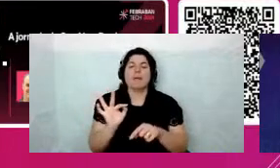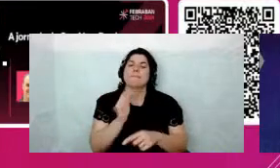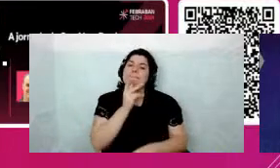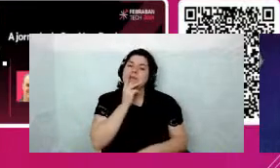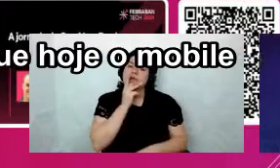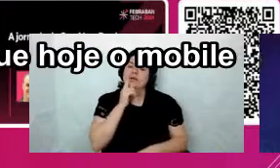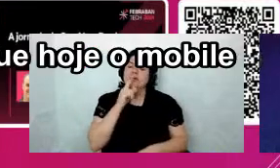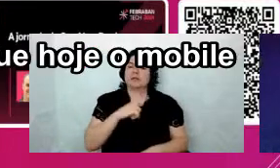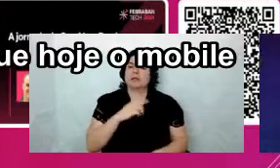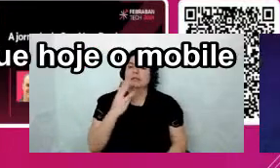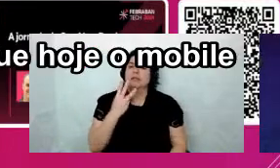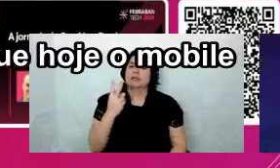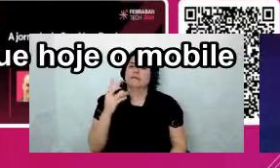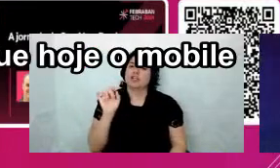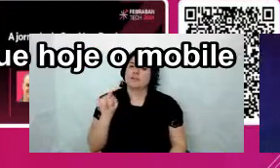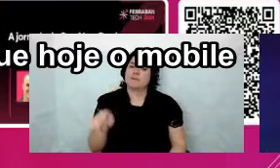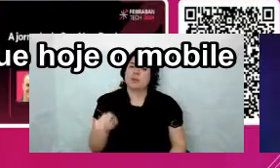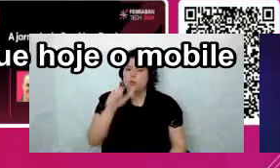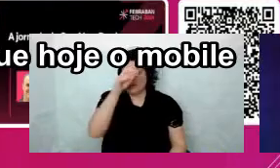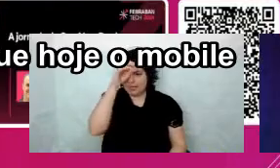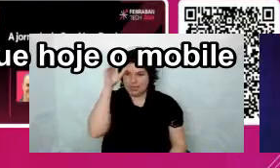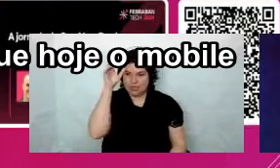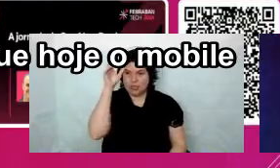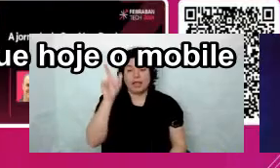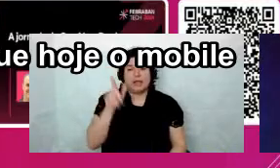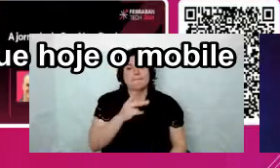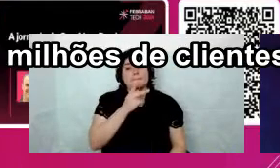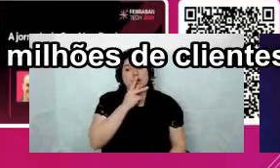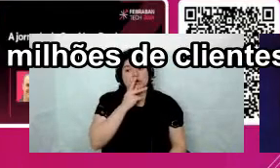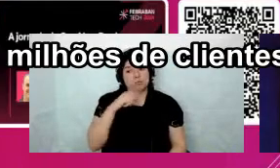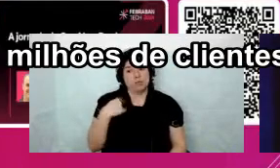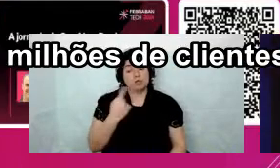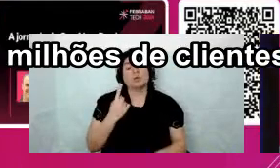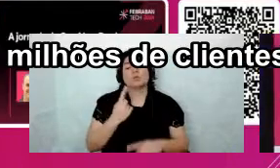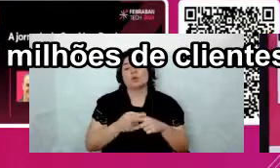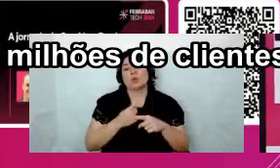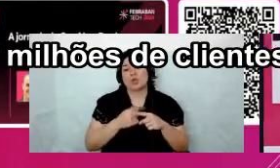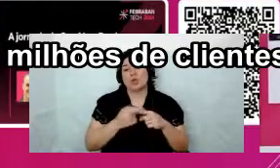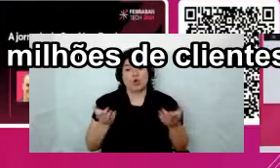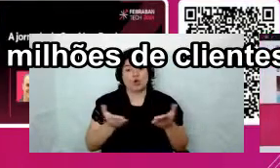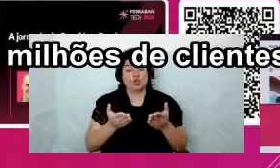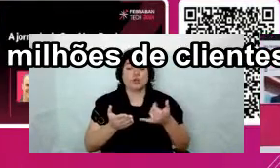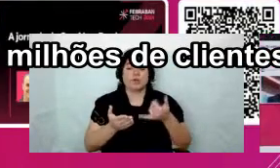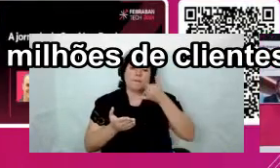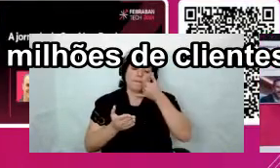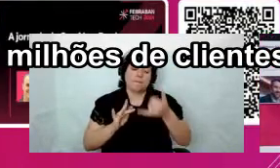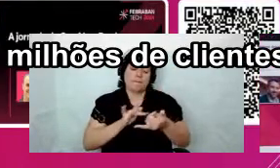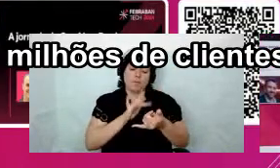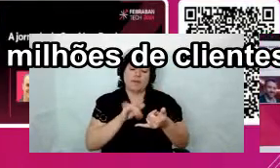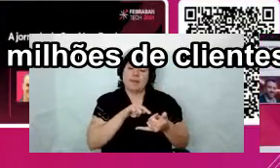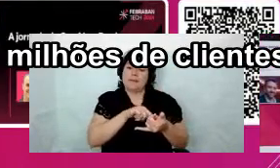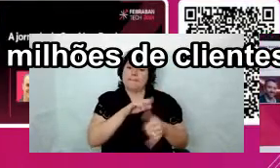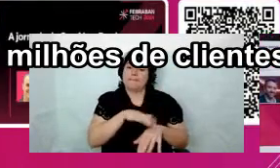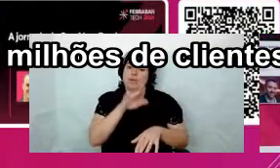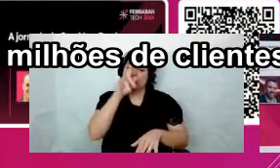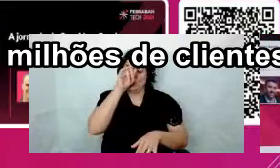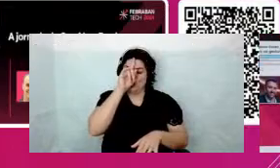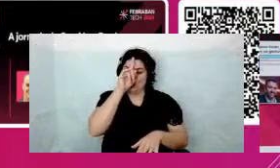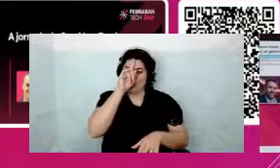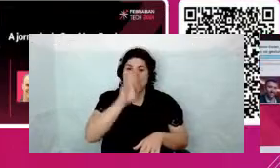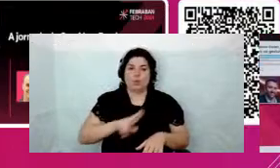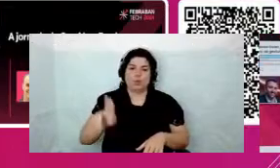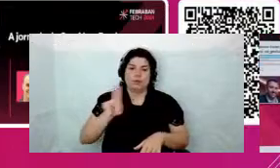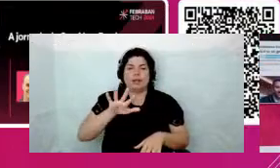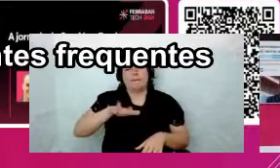320 mil clientes. Isso é um piloto para a gente, porque hoje o mobile é utilizado diariamente em torno de